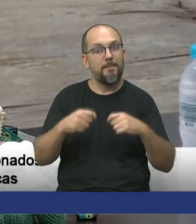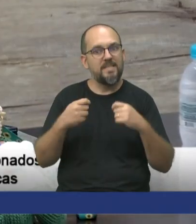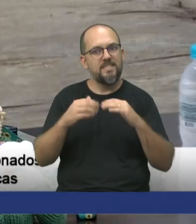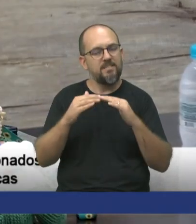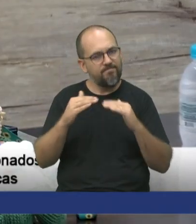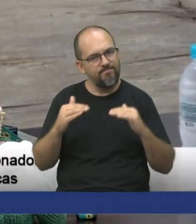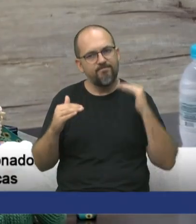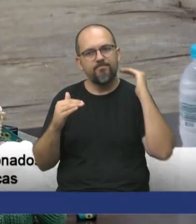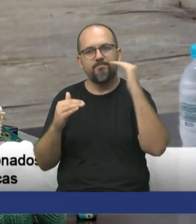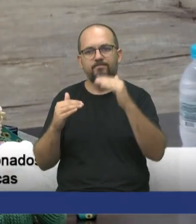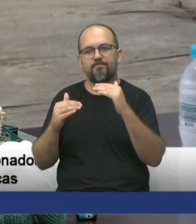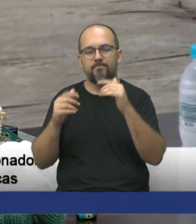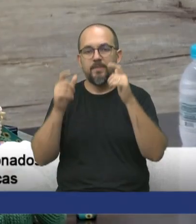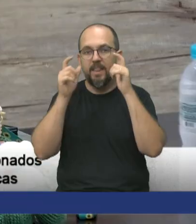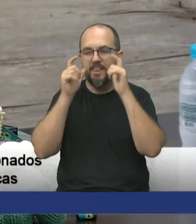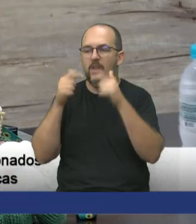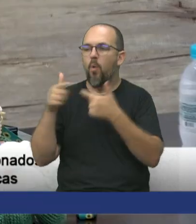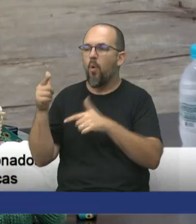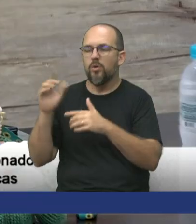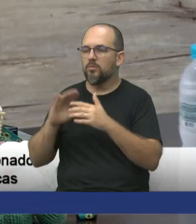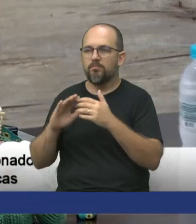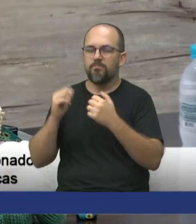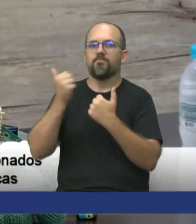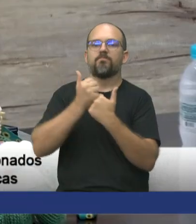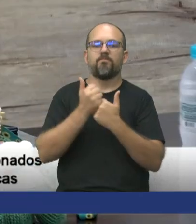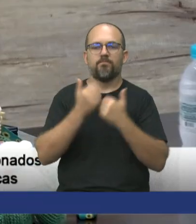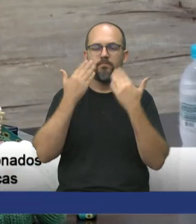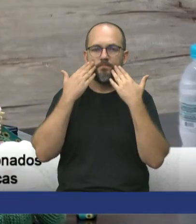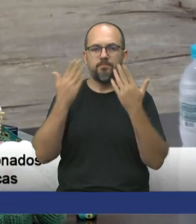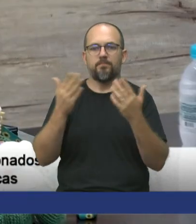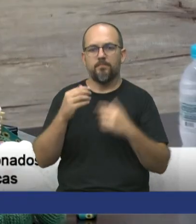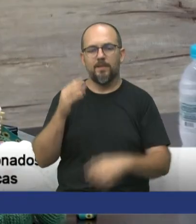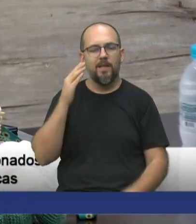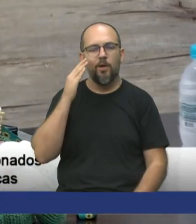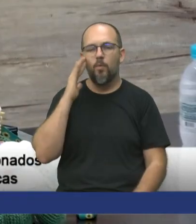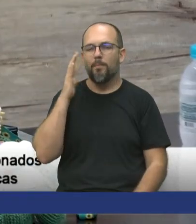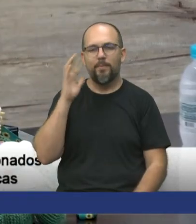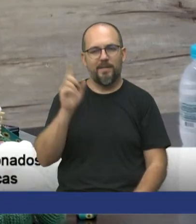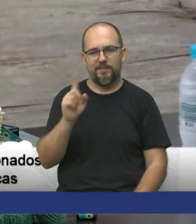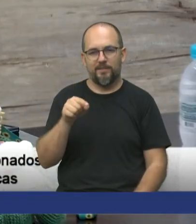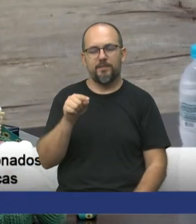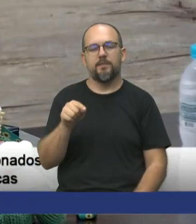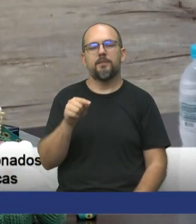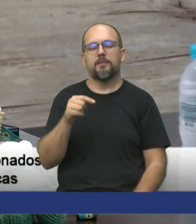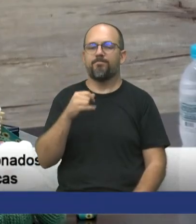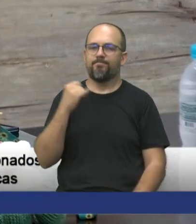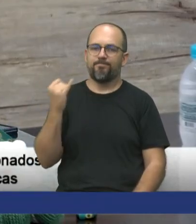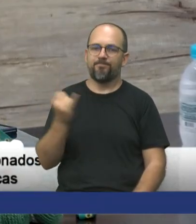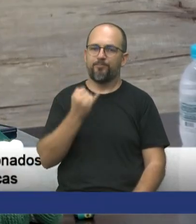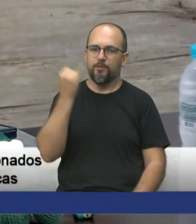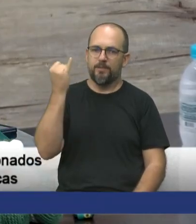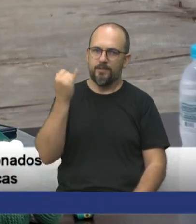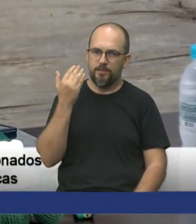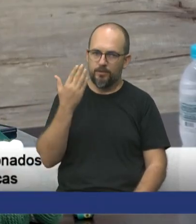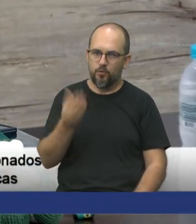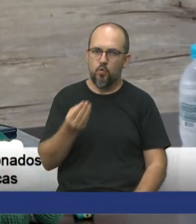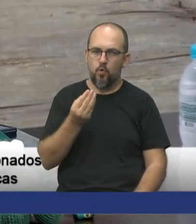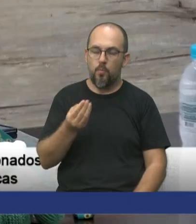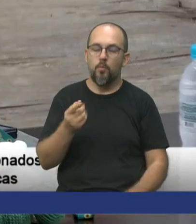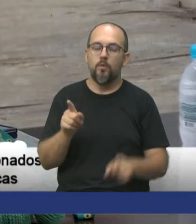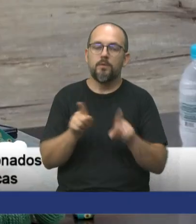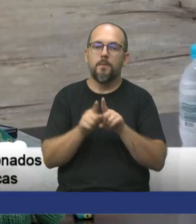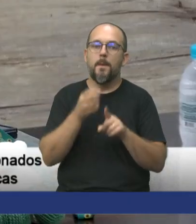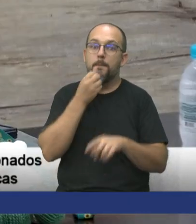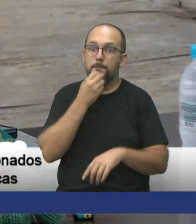qualquer outro interesse. Então, você não imagina o quanto é importante e que bom que o